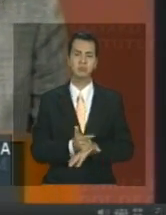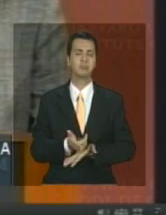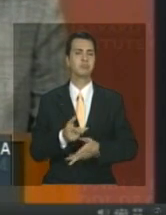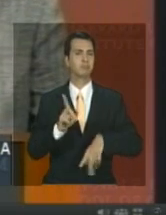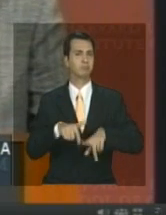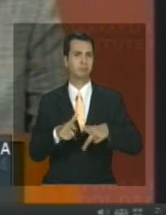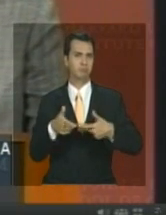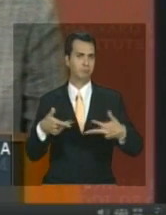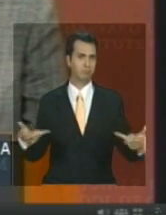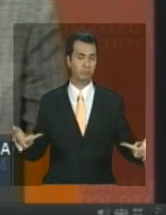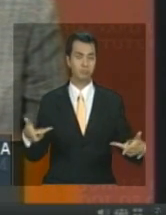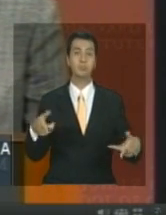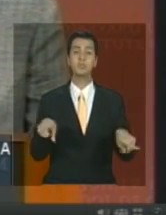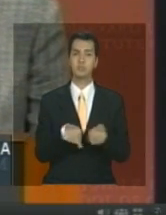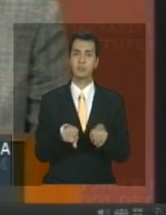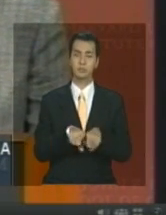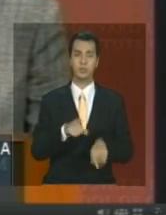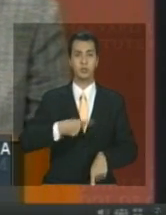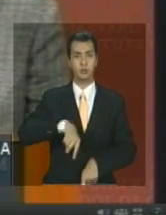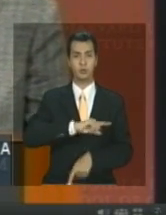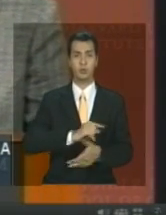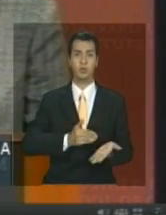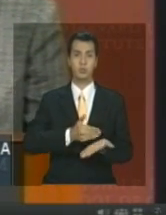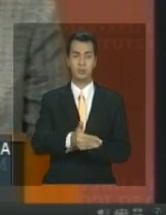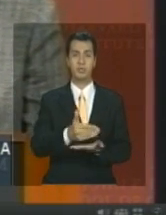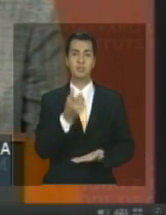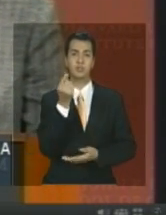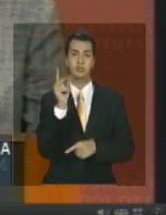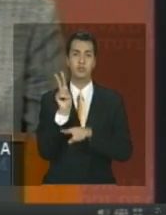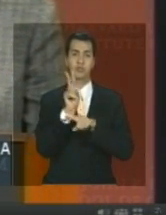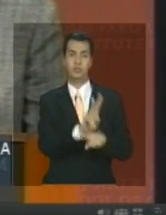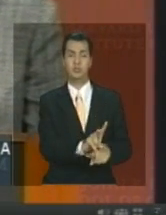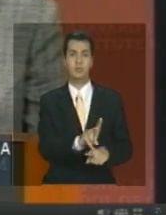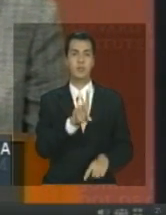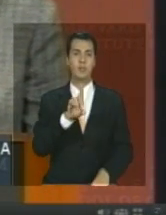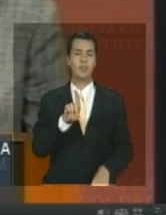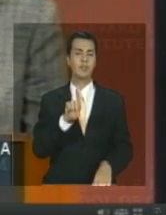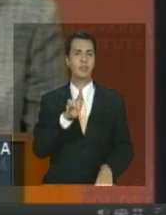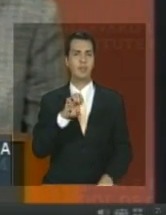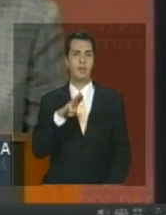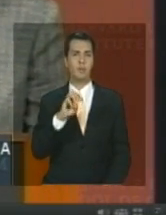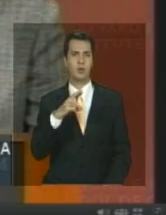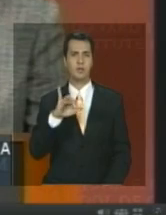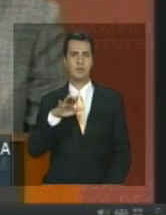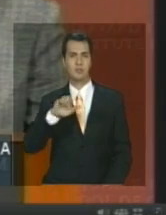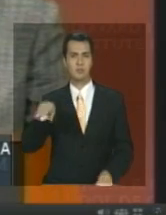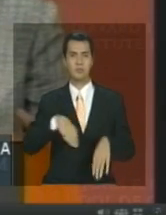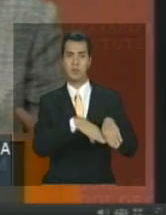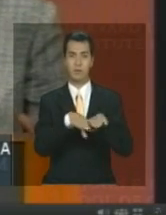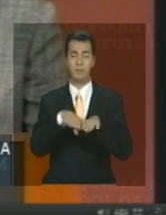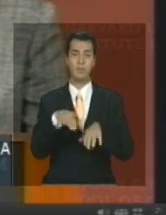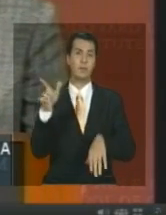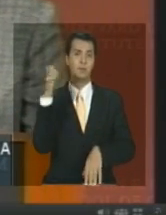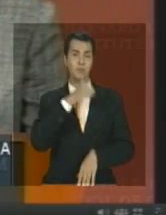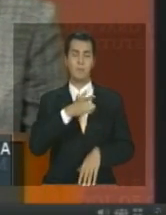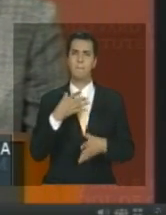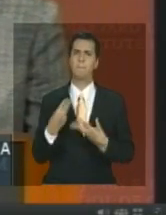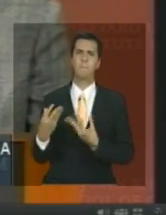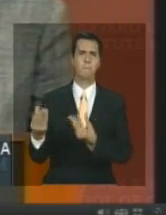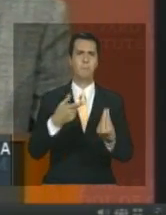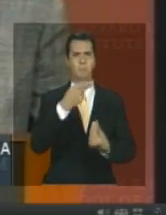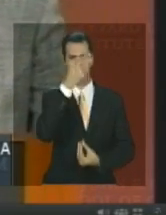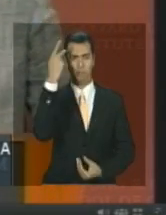Nós também democratizamos o crédito e demos acesso a contas bancárias a milhões de brasileiros.